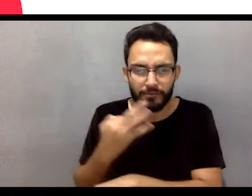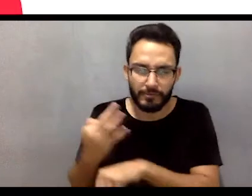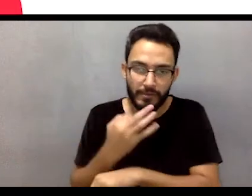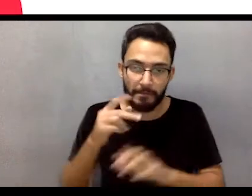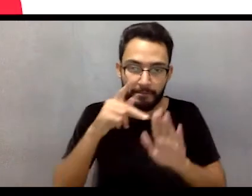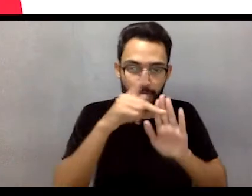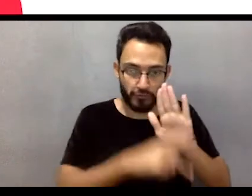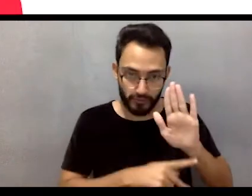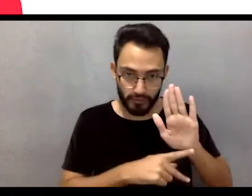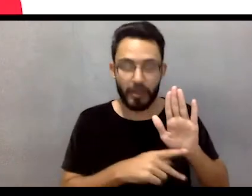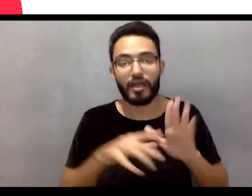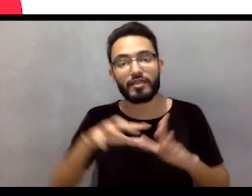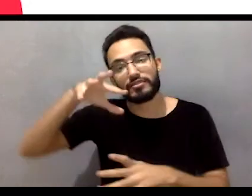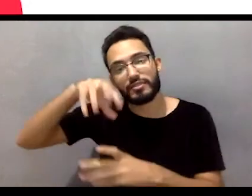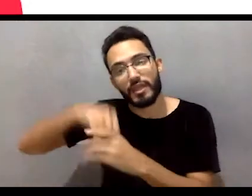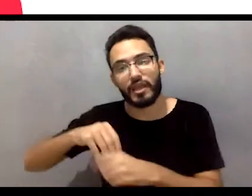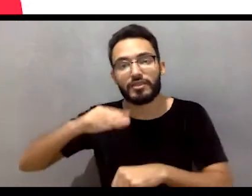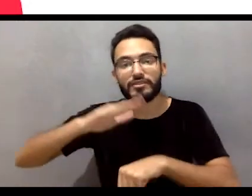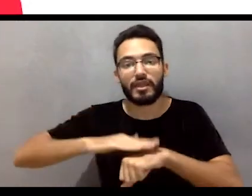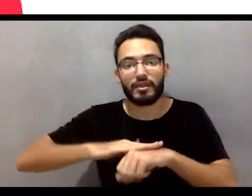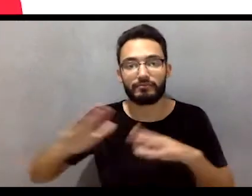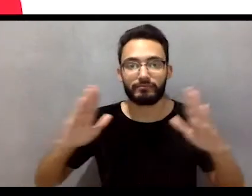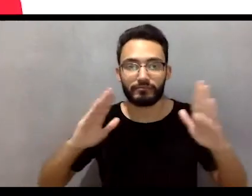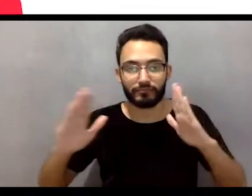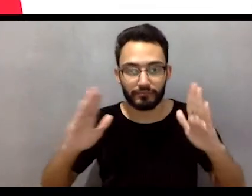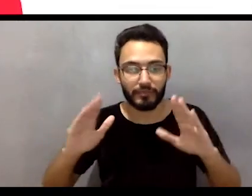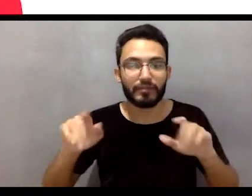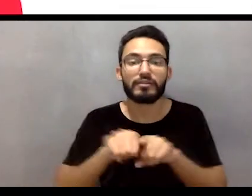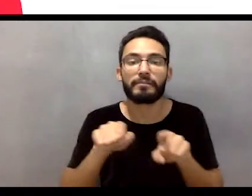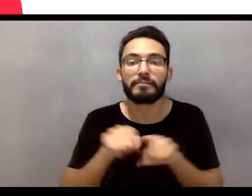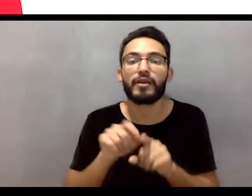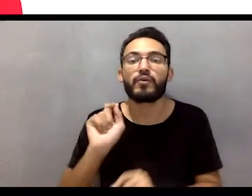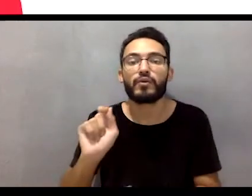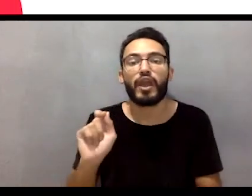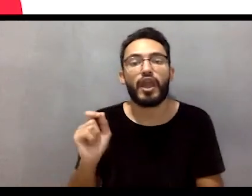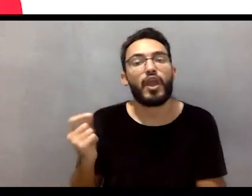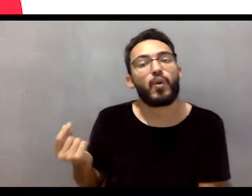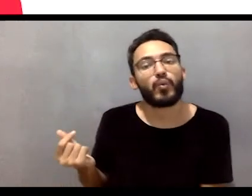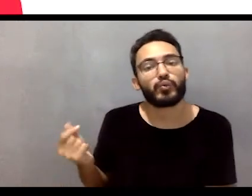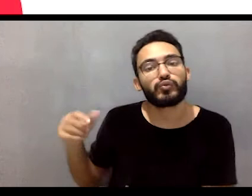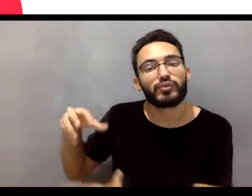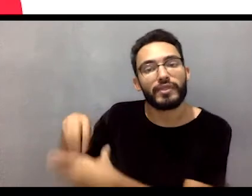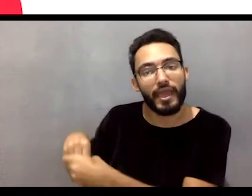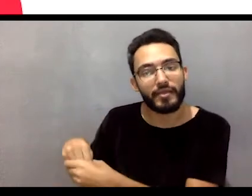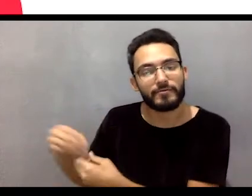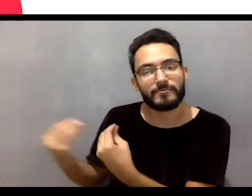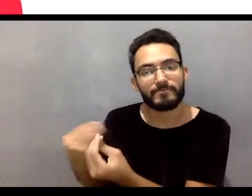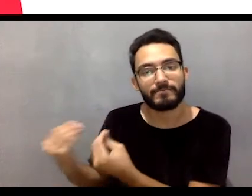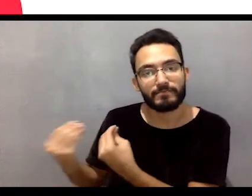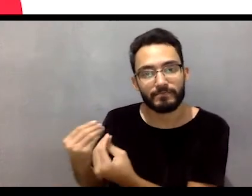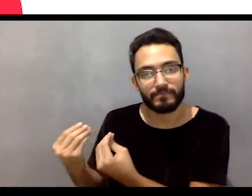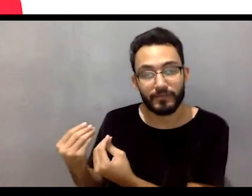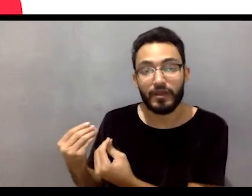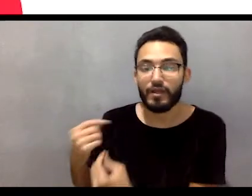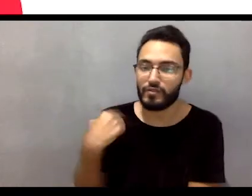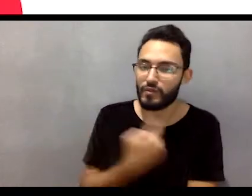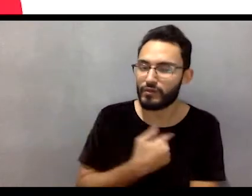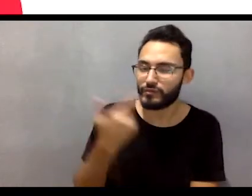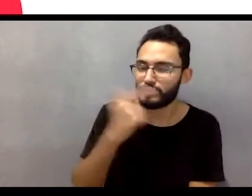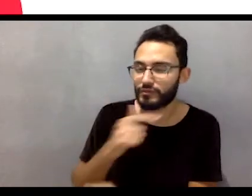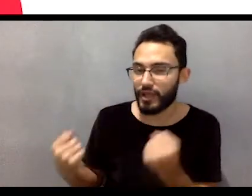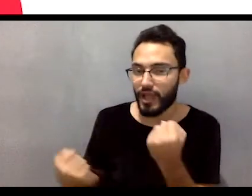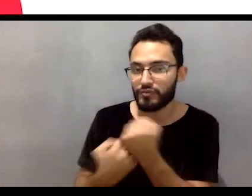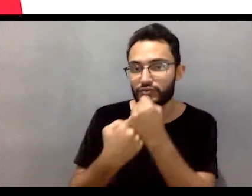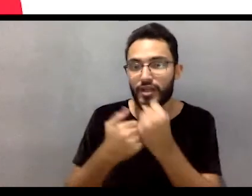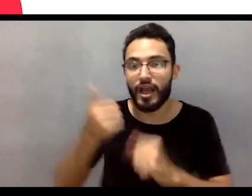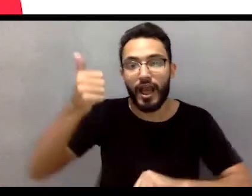projetos dentro do prazo e dentro do custo. A gente consegue ajudar na